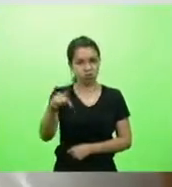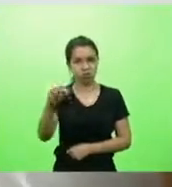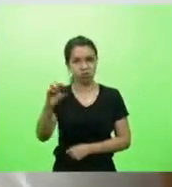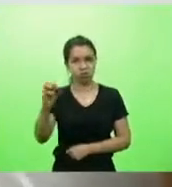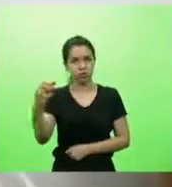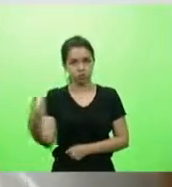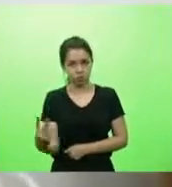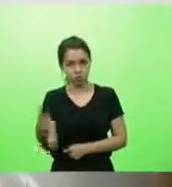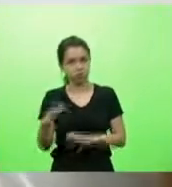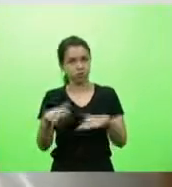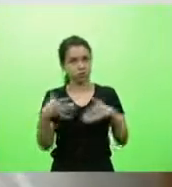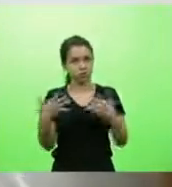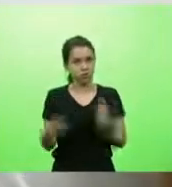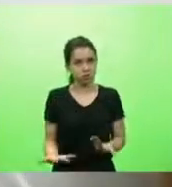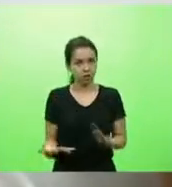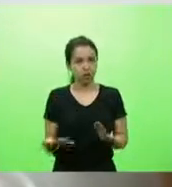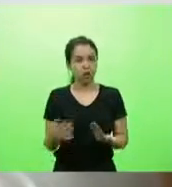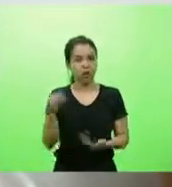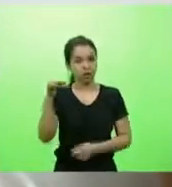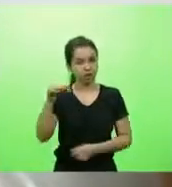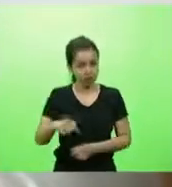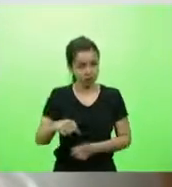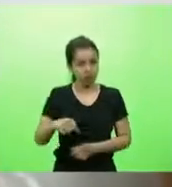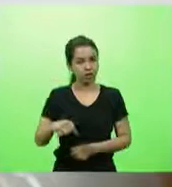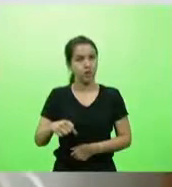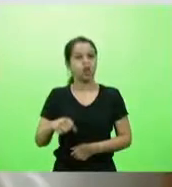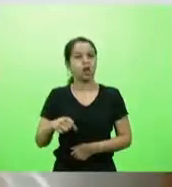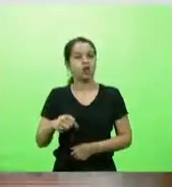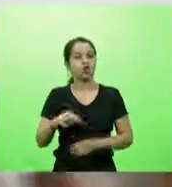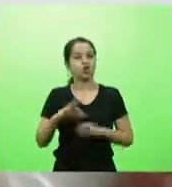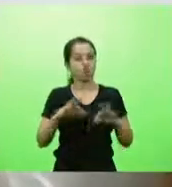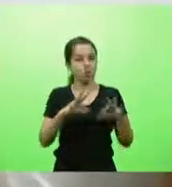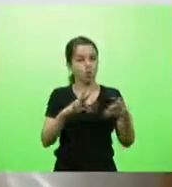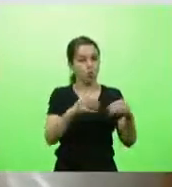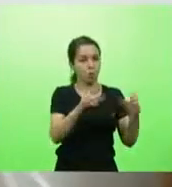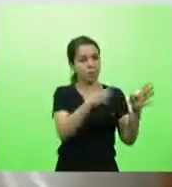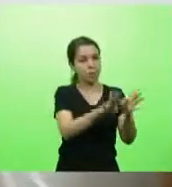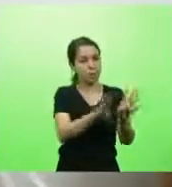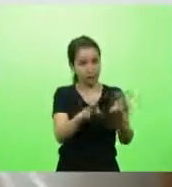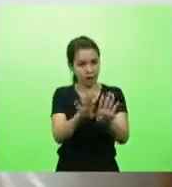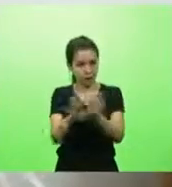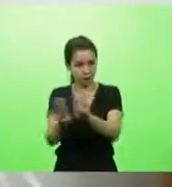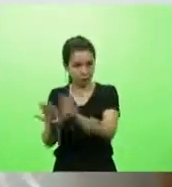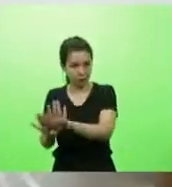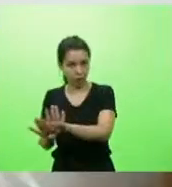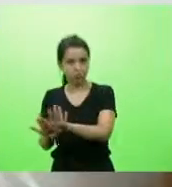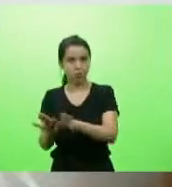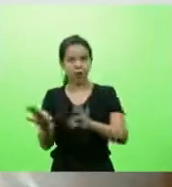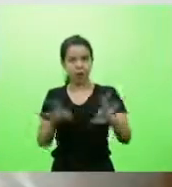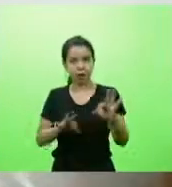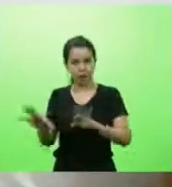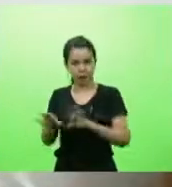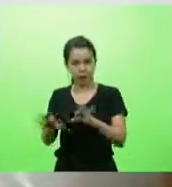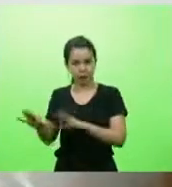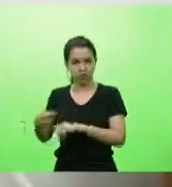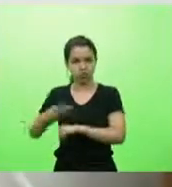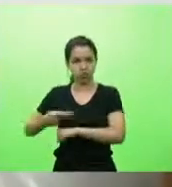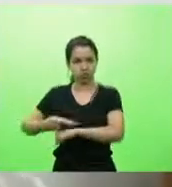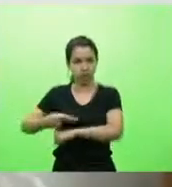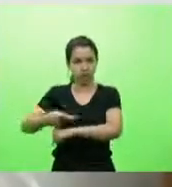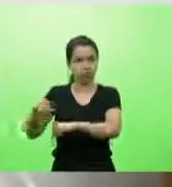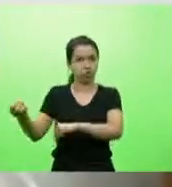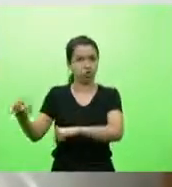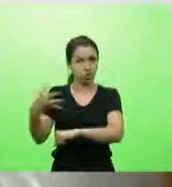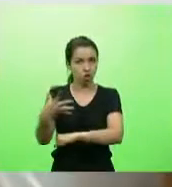Então, aqui as atividades que foram fechadas, a preparação de novos leitos e a redução do